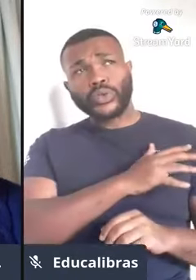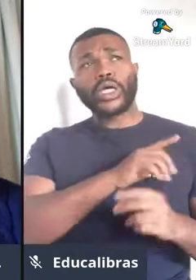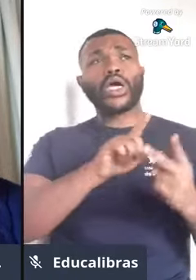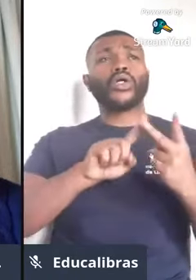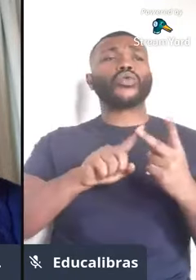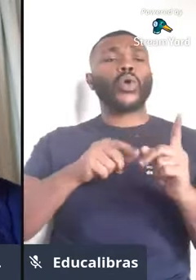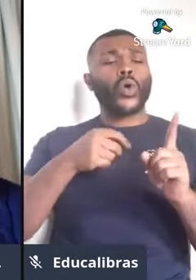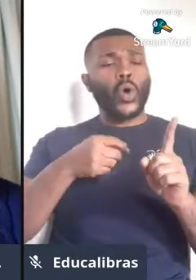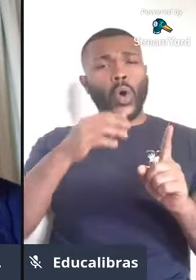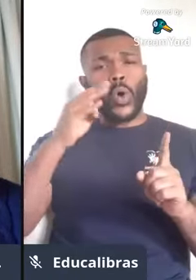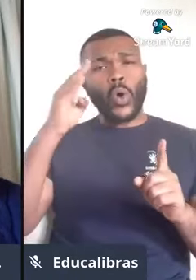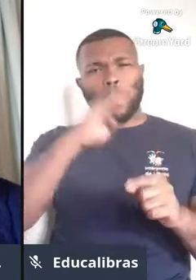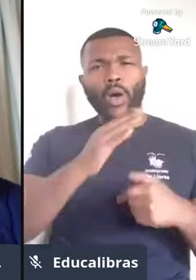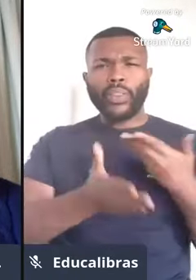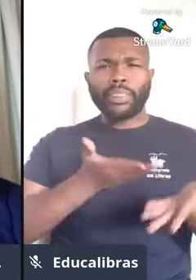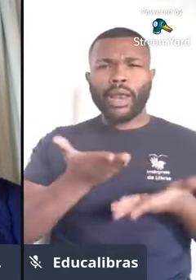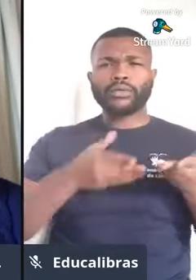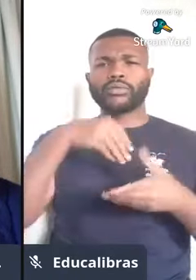geral.